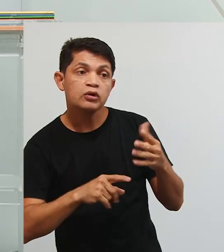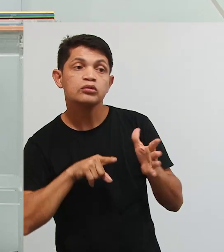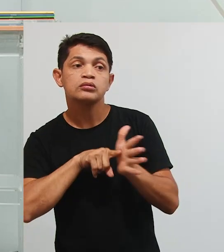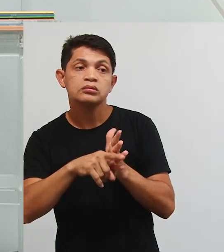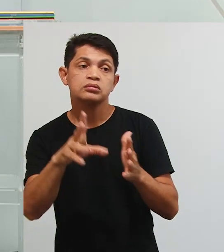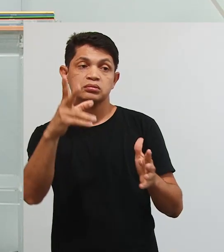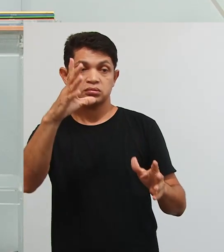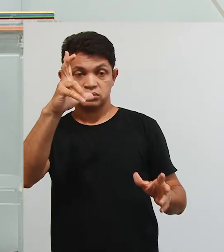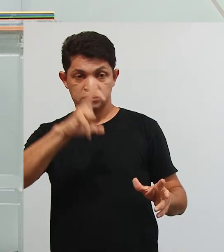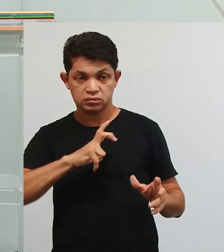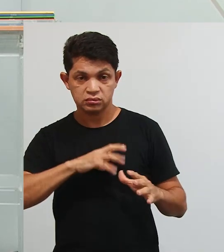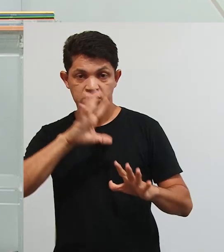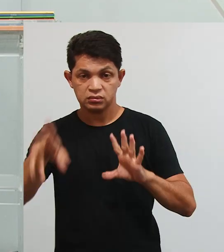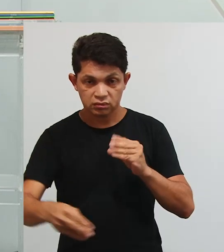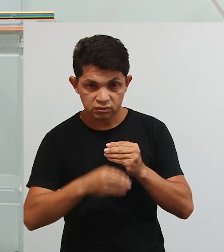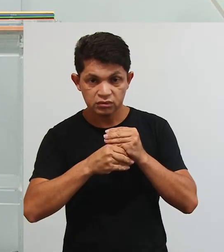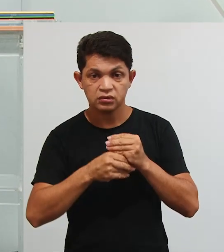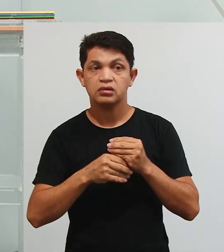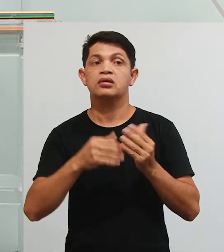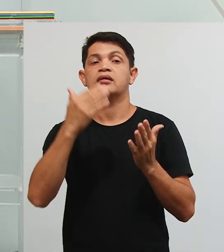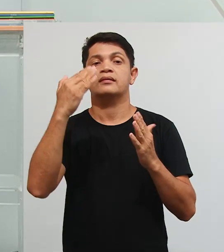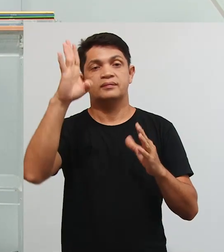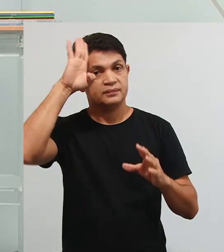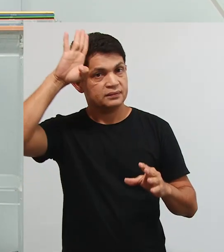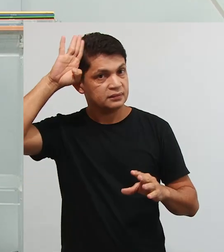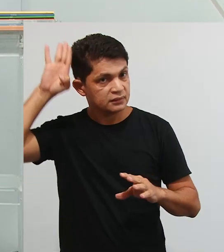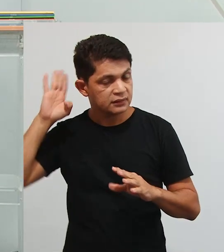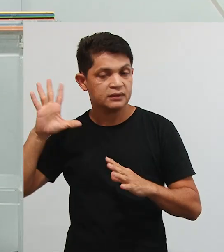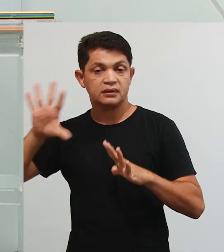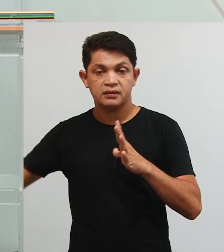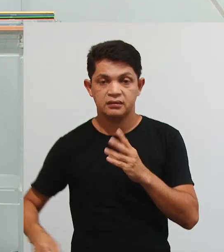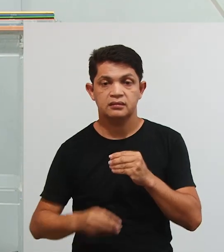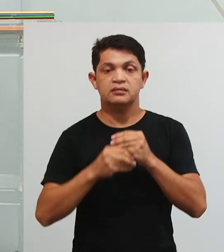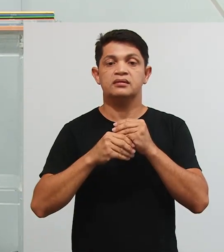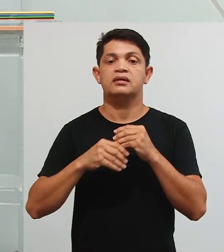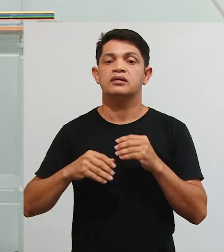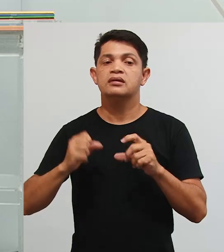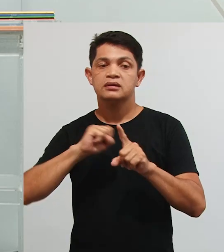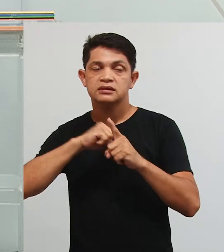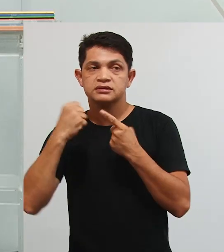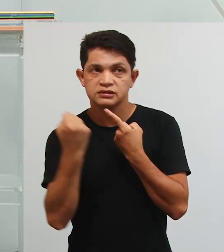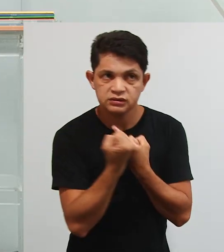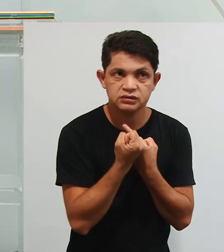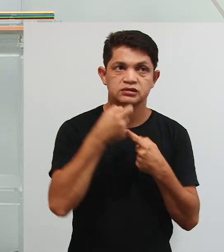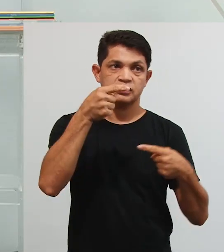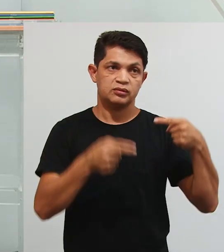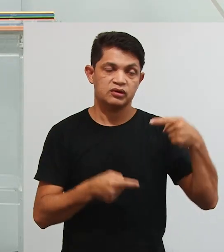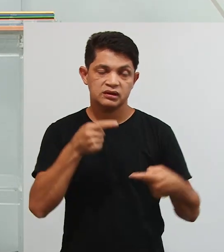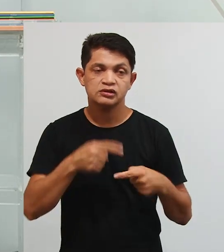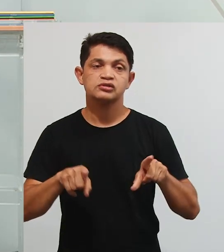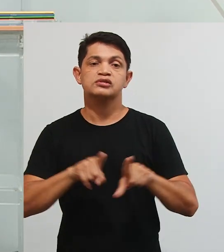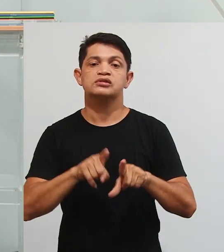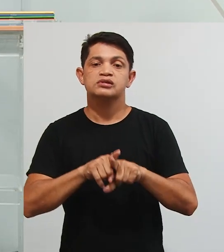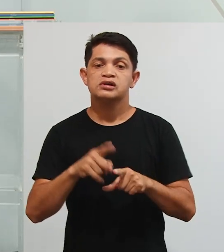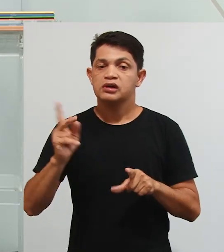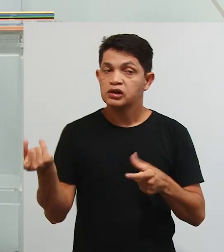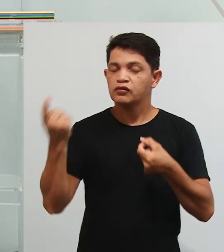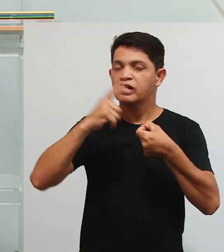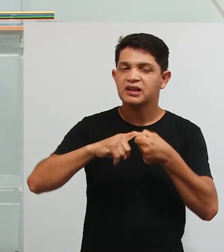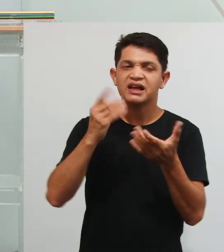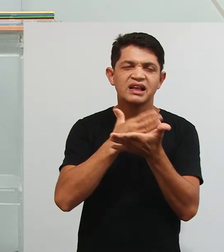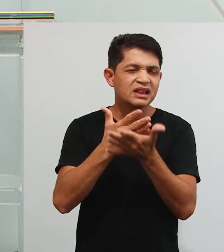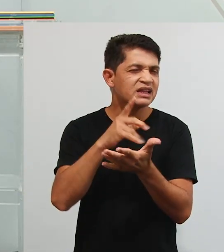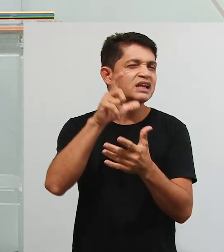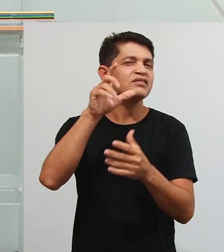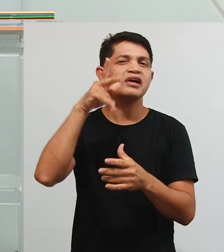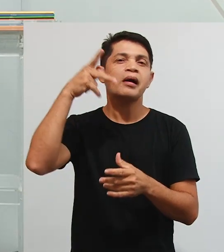suas motivações acadêmicas e teóricas e as suas motivações sociais e políticas, que a gente volta lá no Pedrinho, né,